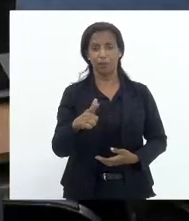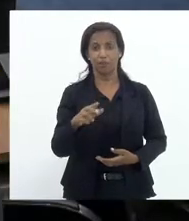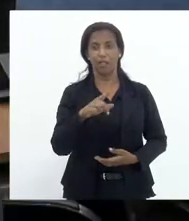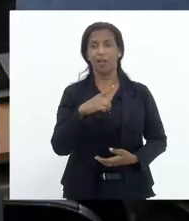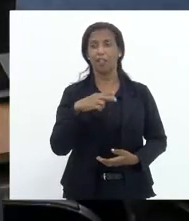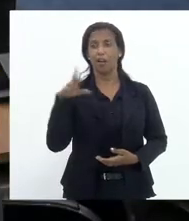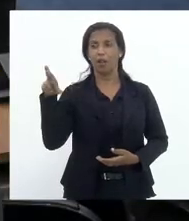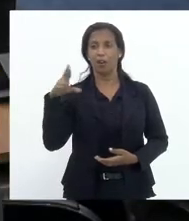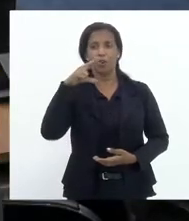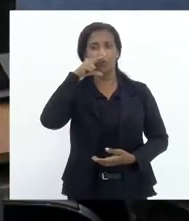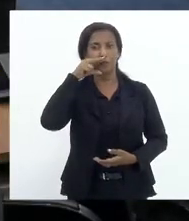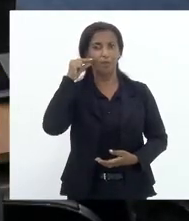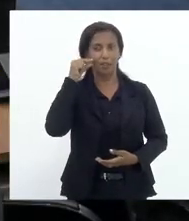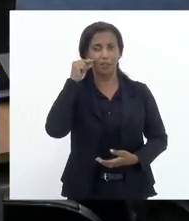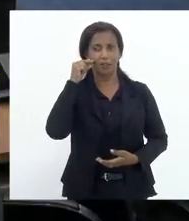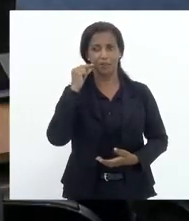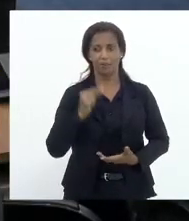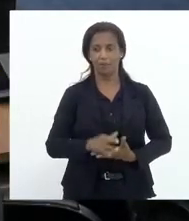a